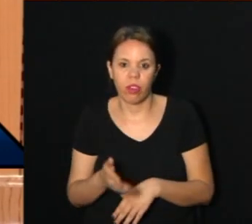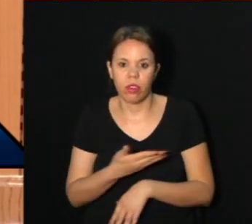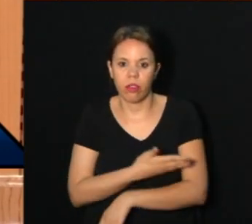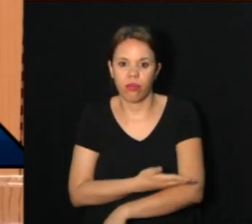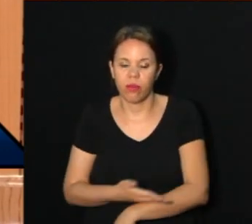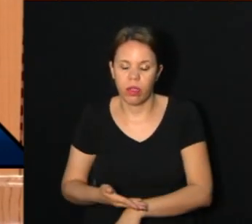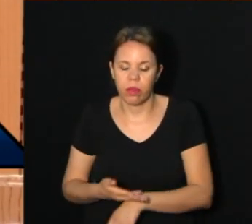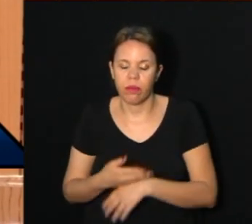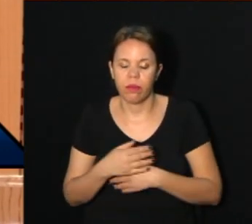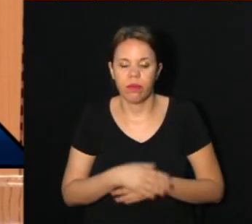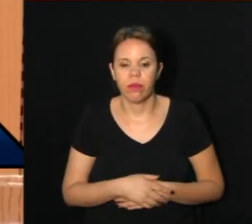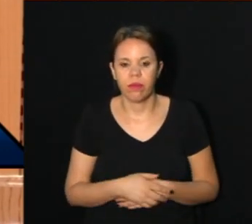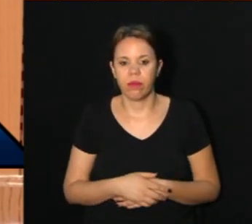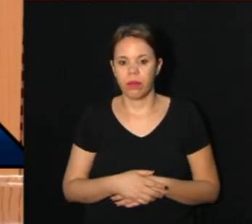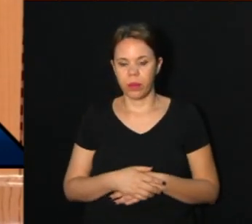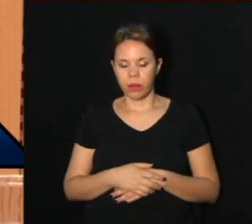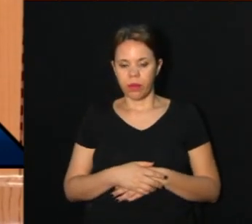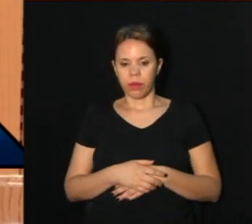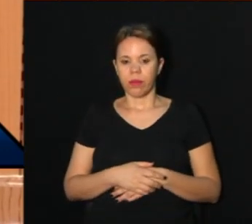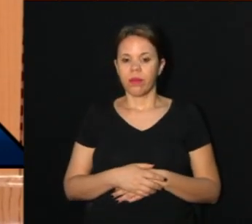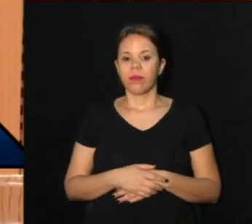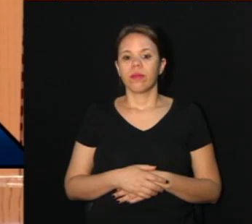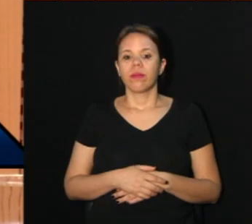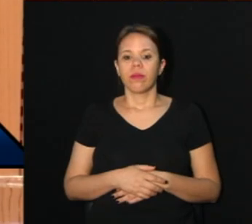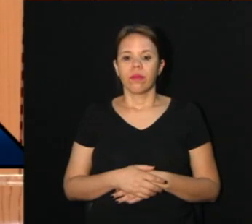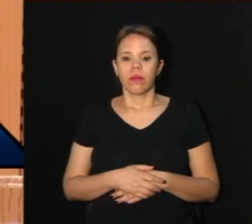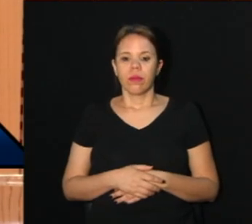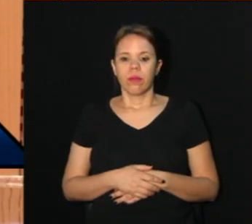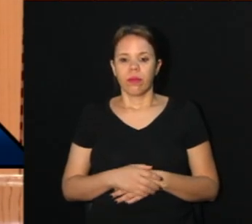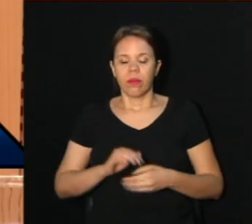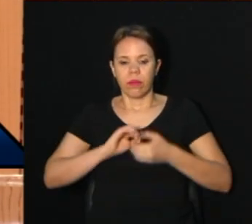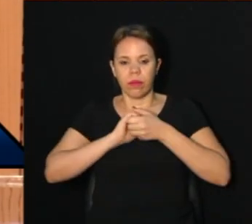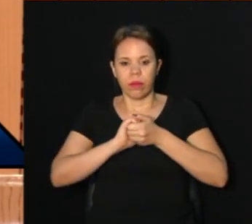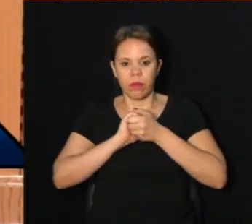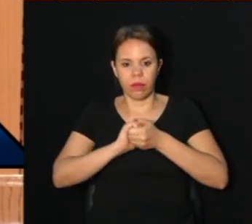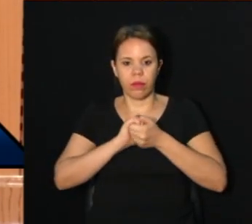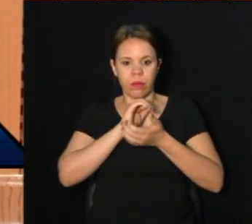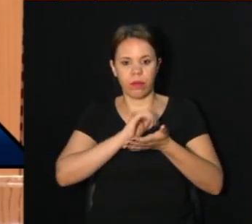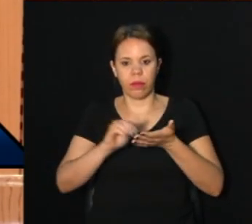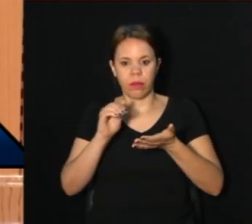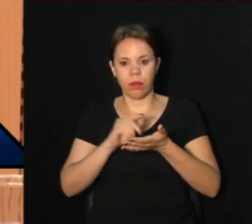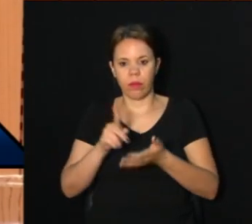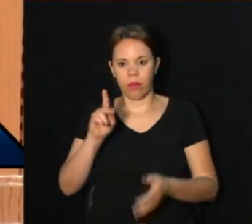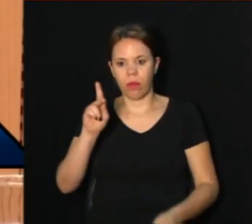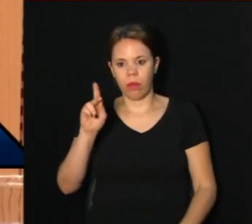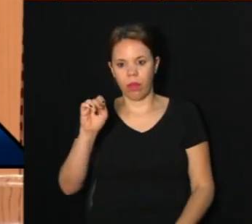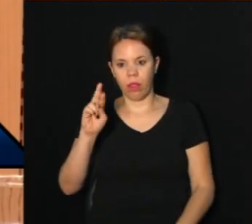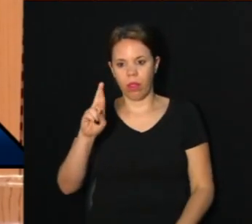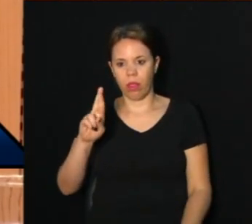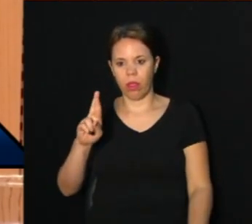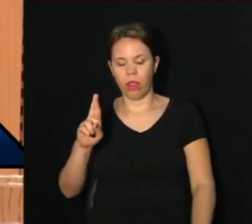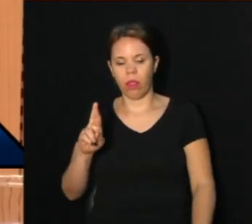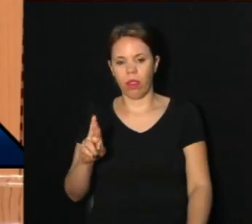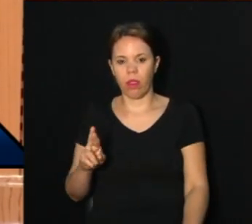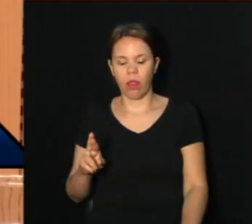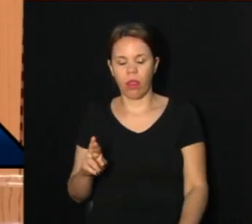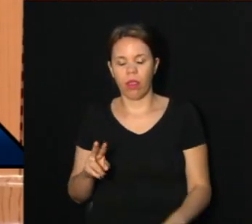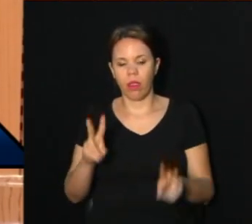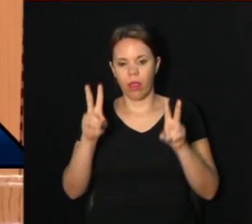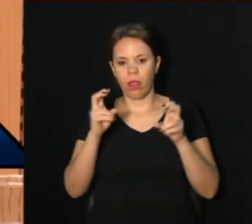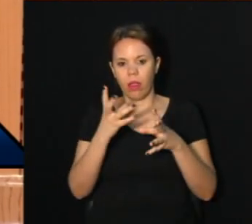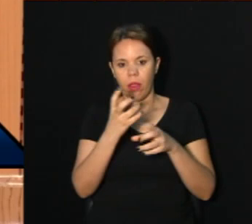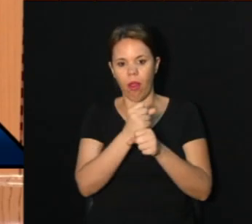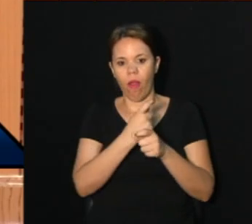ponto, acostumados. Eu quero cumprimentar o nosso secretário Peter Panuto, secretário municipal de Assuntos